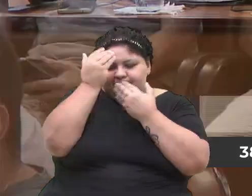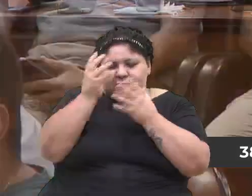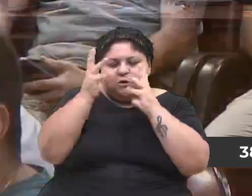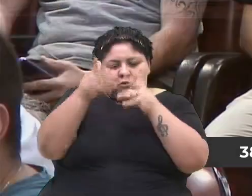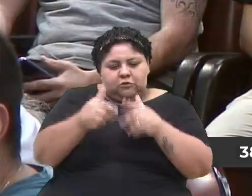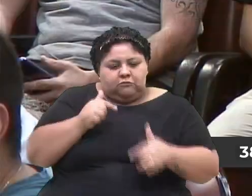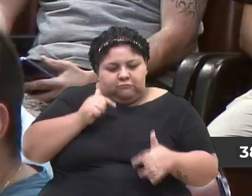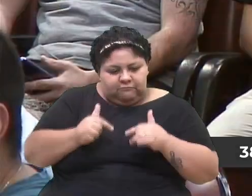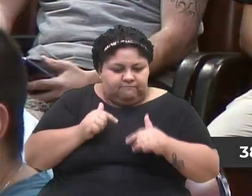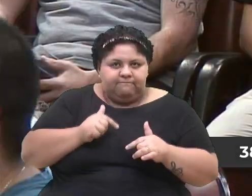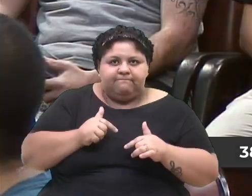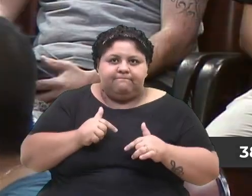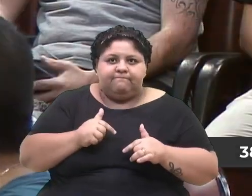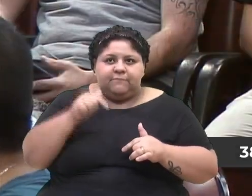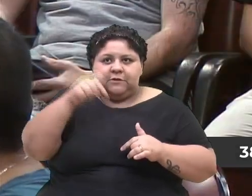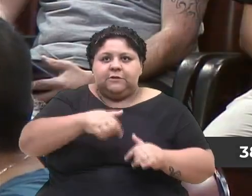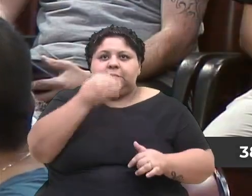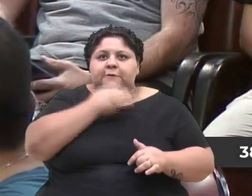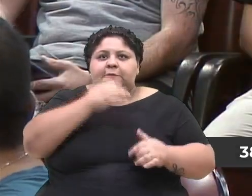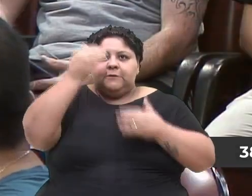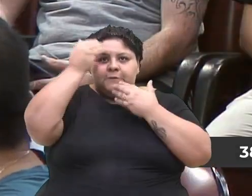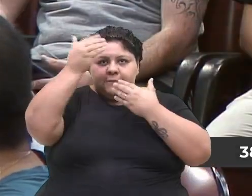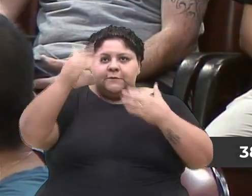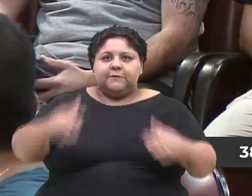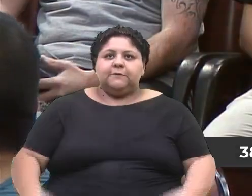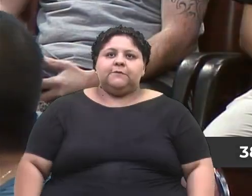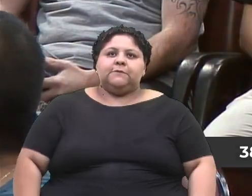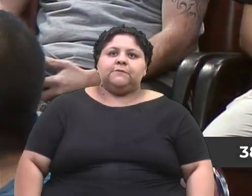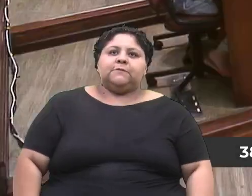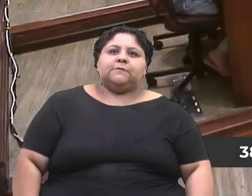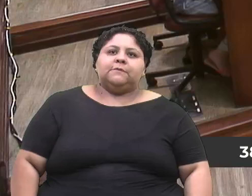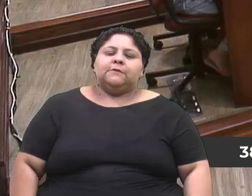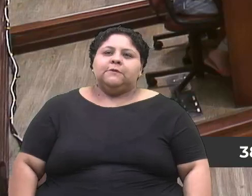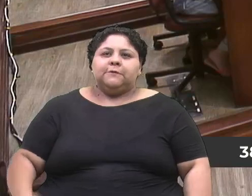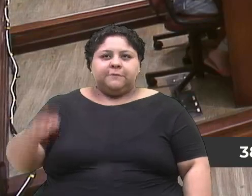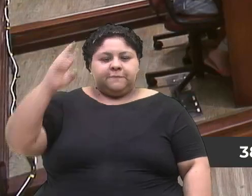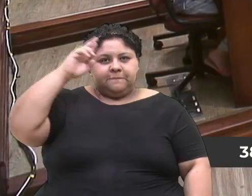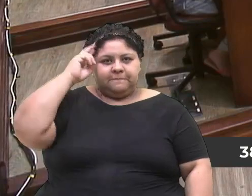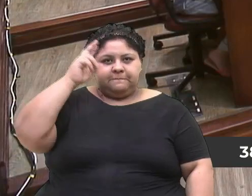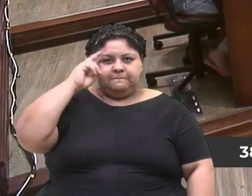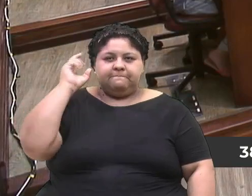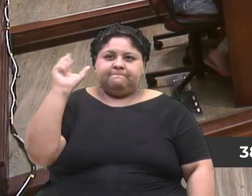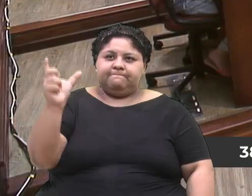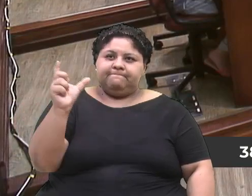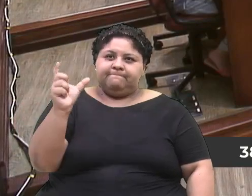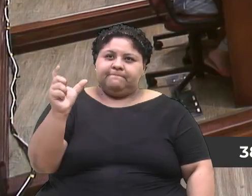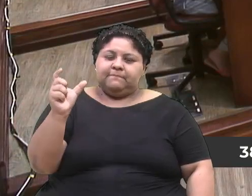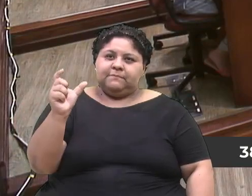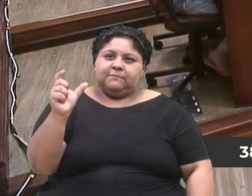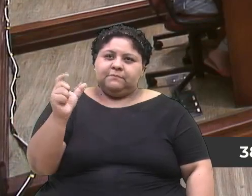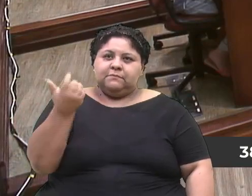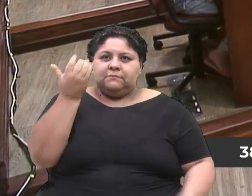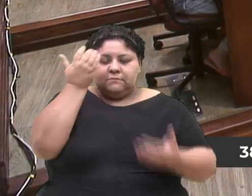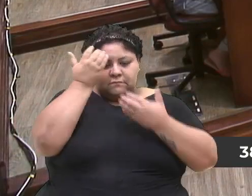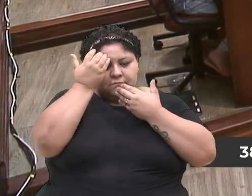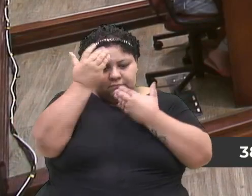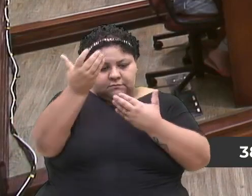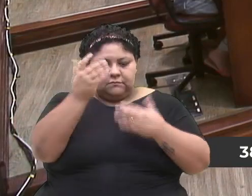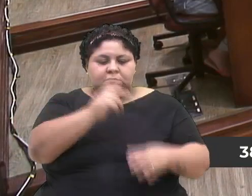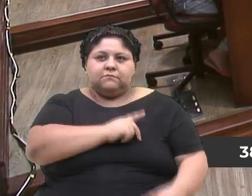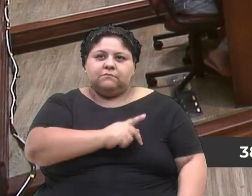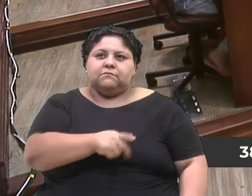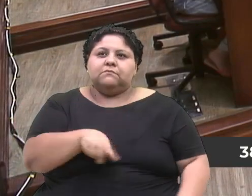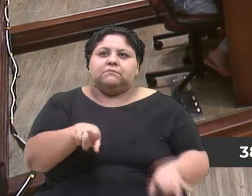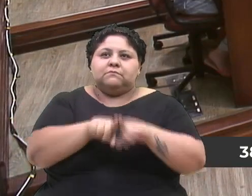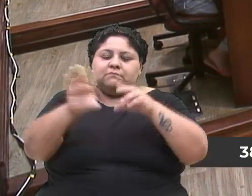que tu presta por Caxias do Sul. Obrigado, presidente. Obrigado. Rafael Bueno com a palavra. Obrigado, senhor presidente. Também me